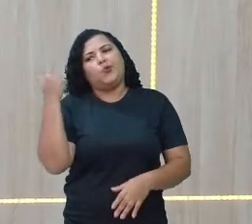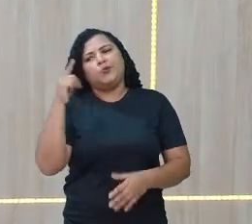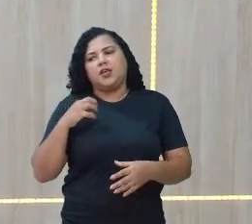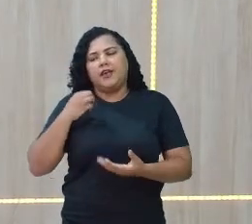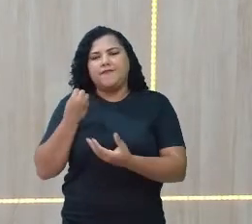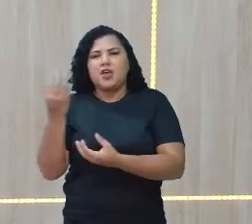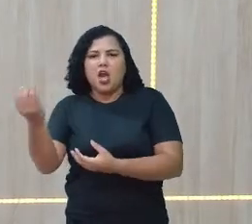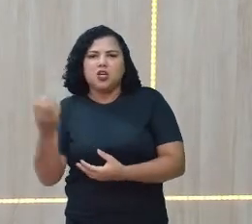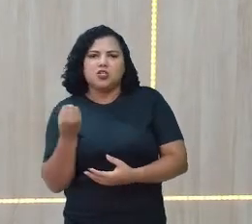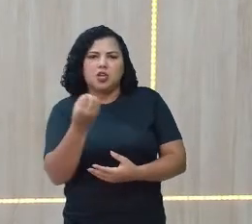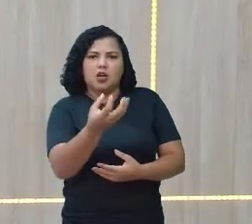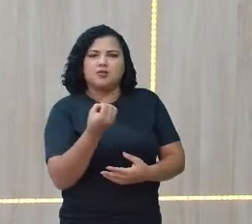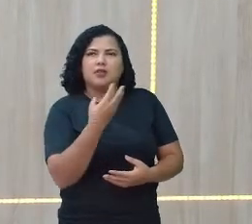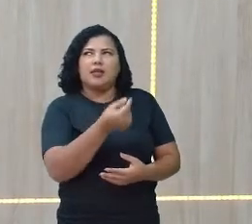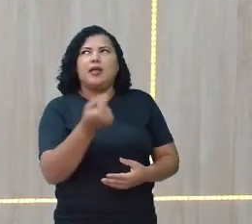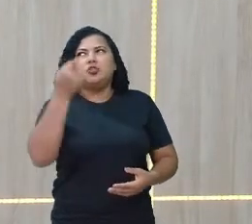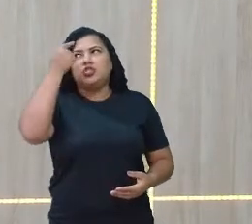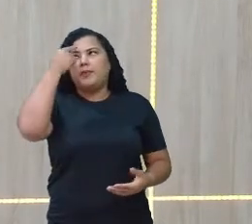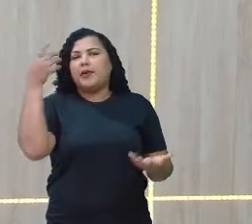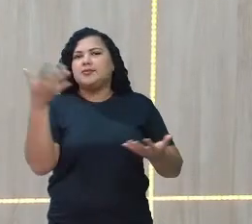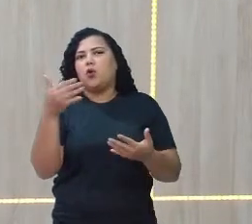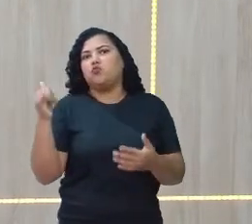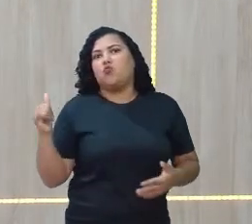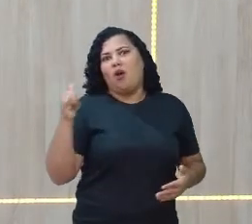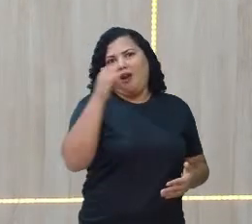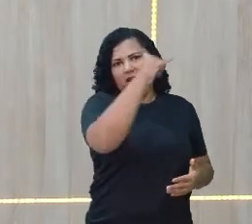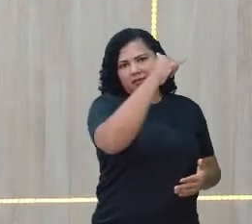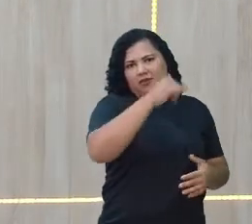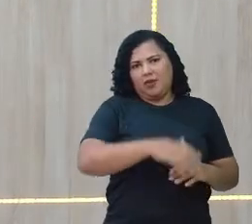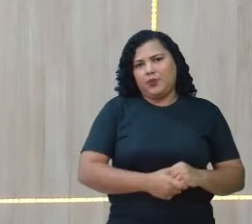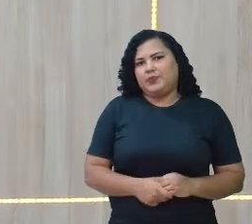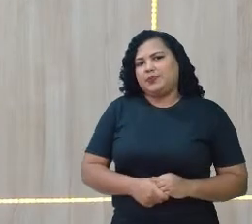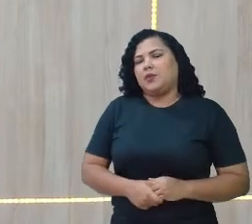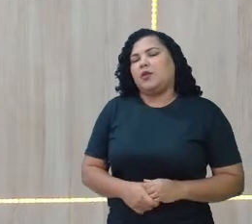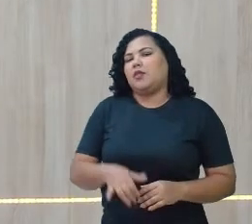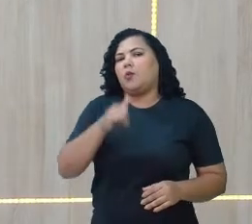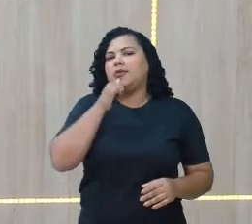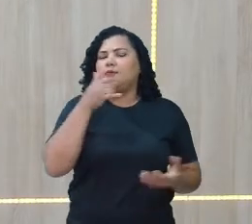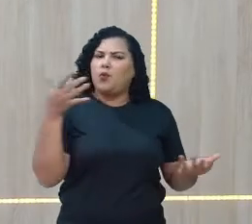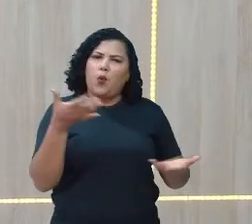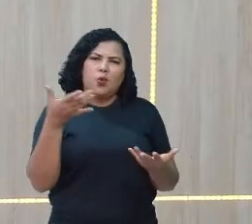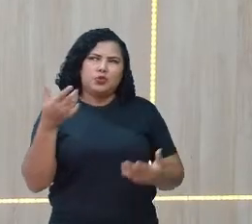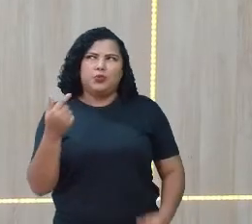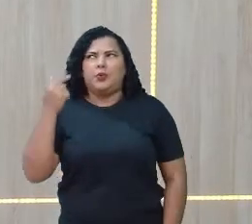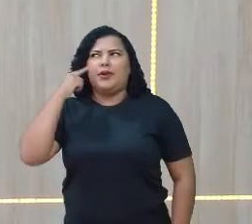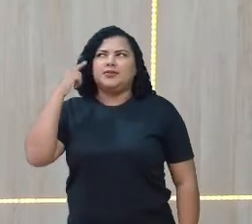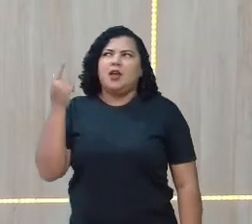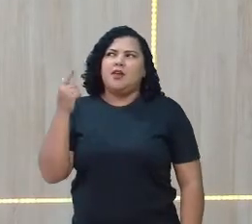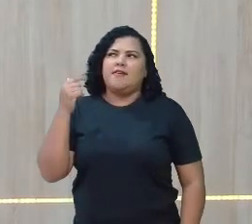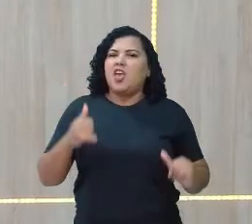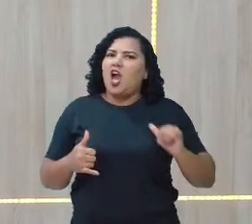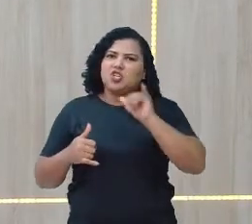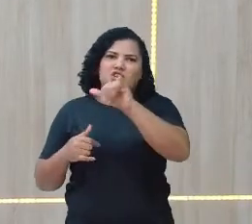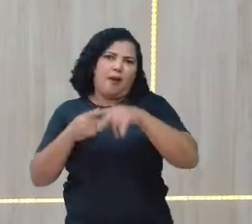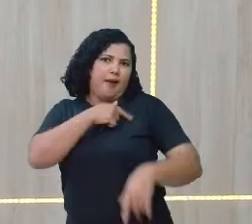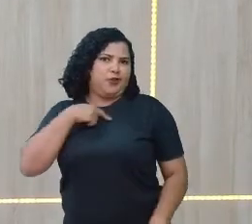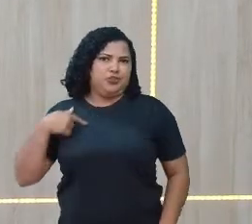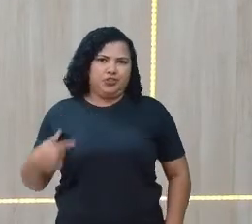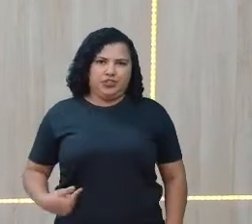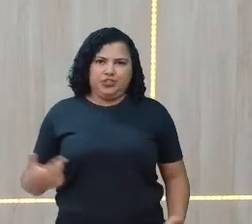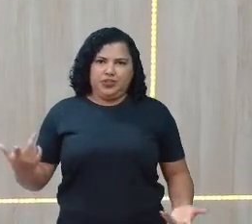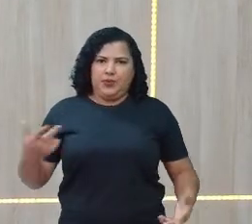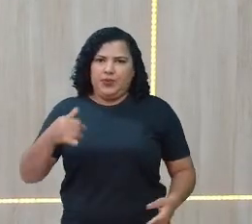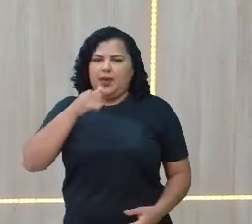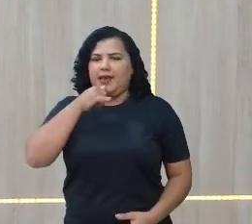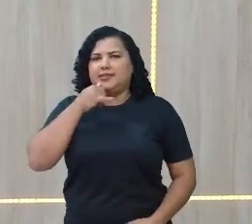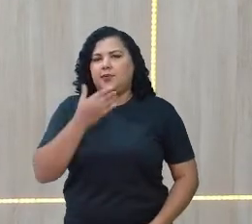Rosângela, é mais ou menos como a gente pensa hoje o avião, sabe? O avião, hoje a gente pode pensar em ir para a China, né? Então, quando a gente pega lá as cartas